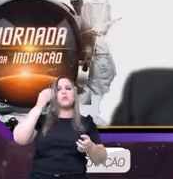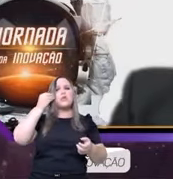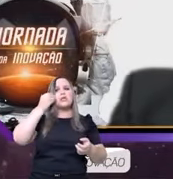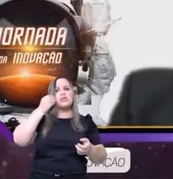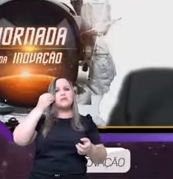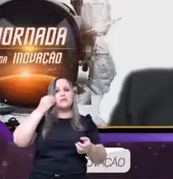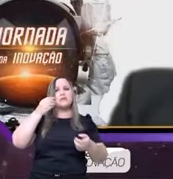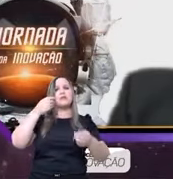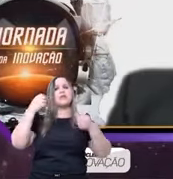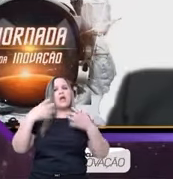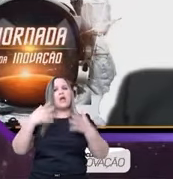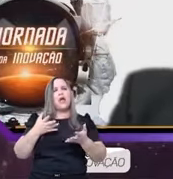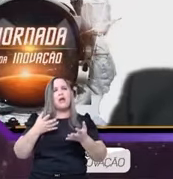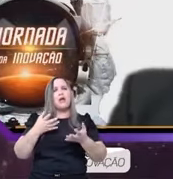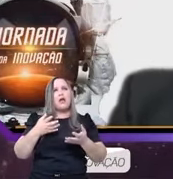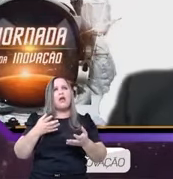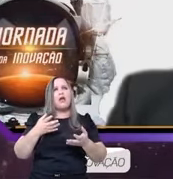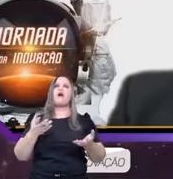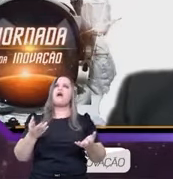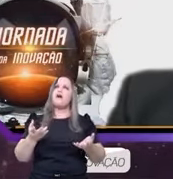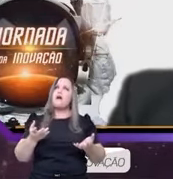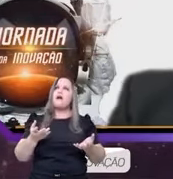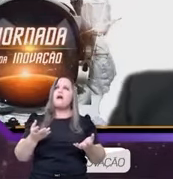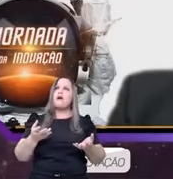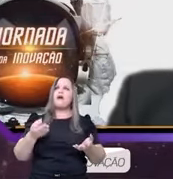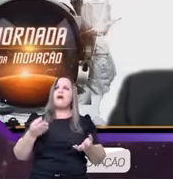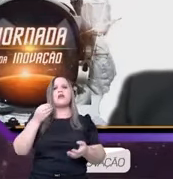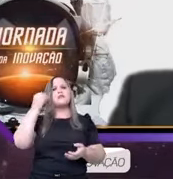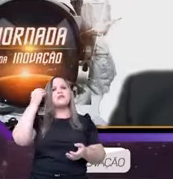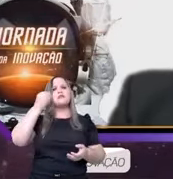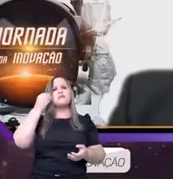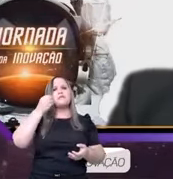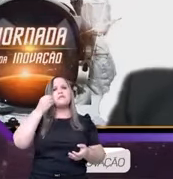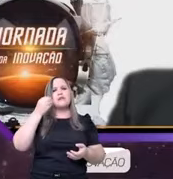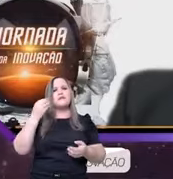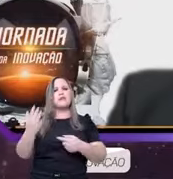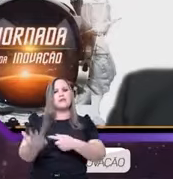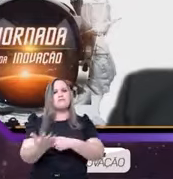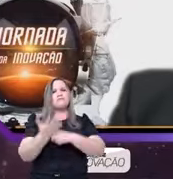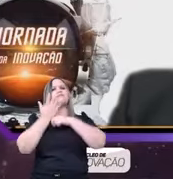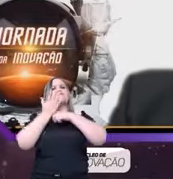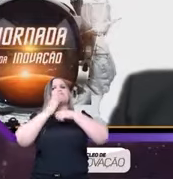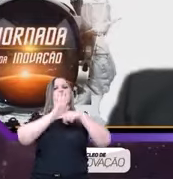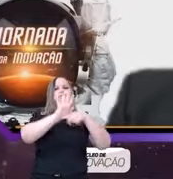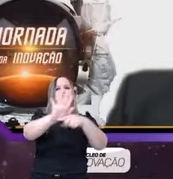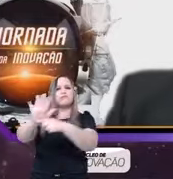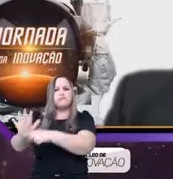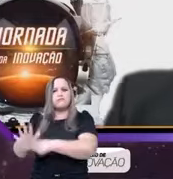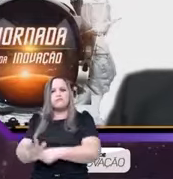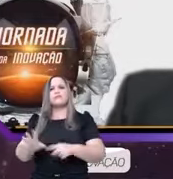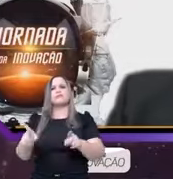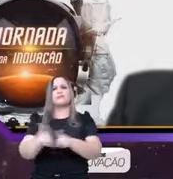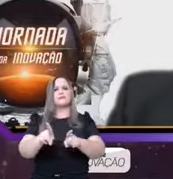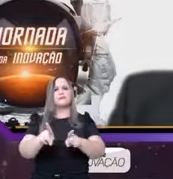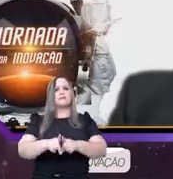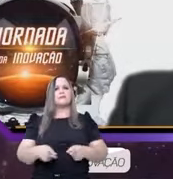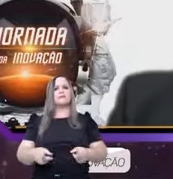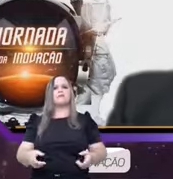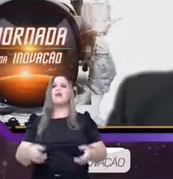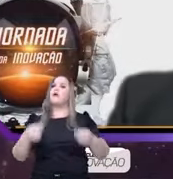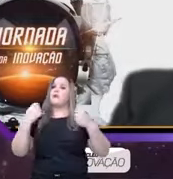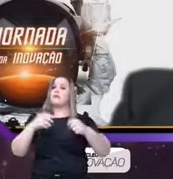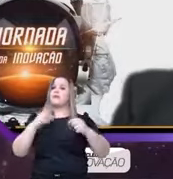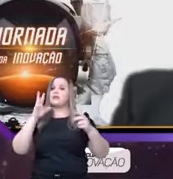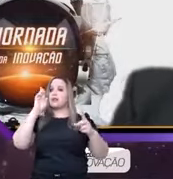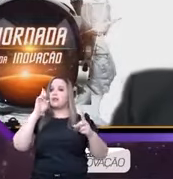errar. Uma das formas, o Iraques deve ter trazido algumas formas de inovação, de hacks de inovação, mas é o reconhecimento da